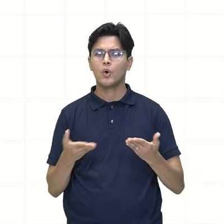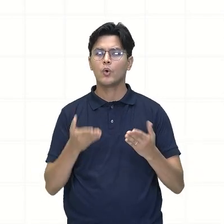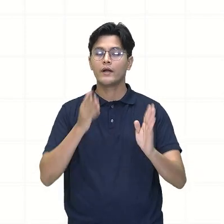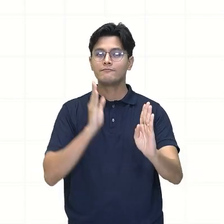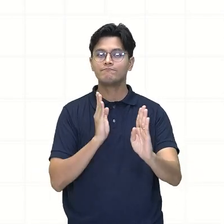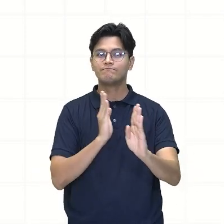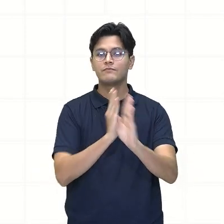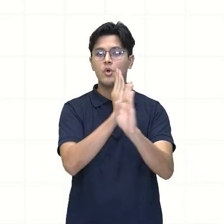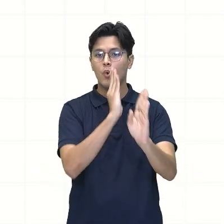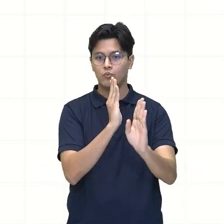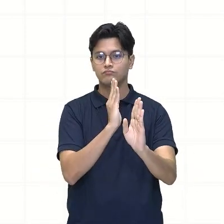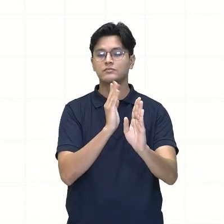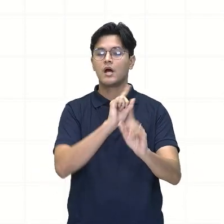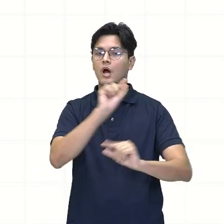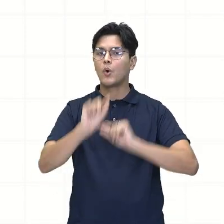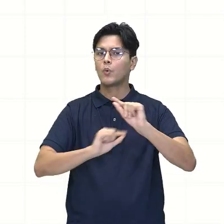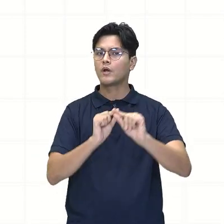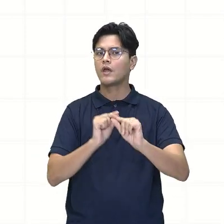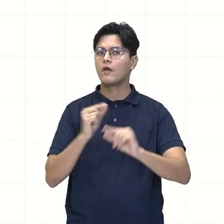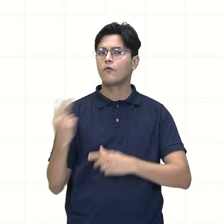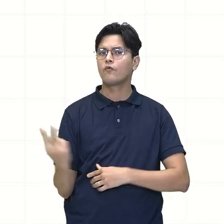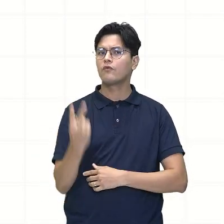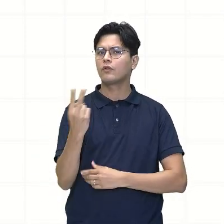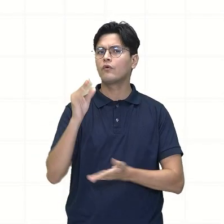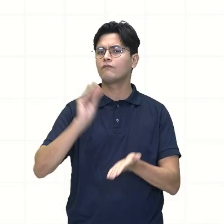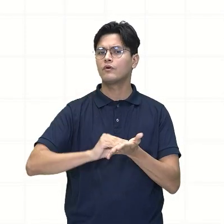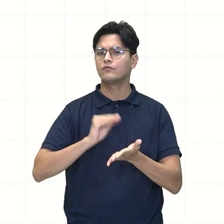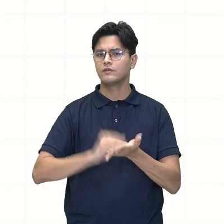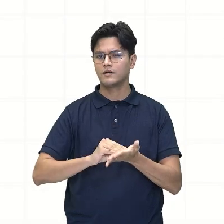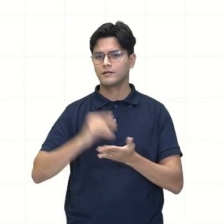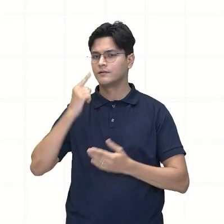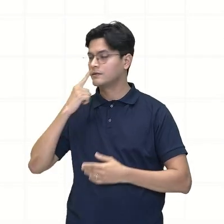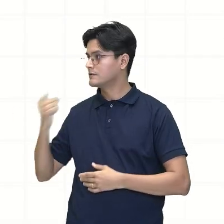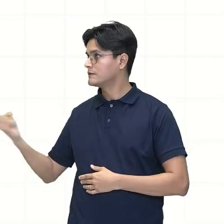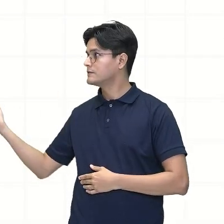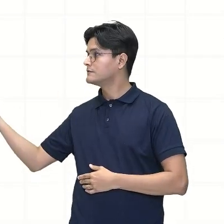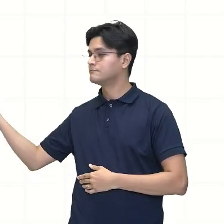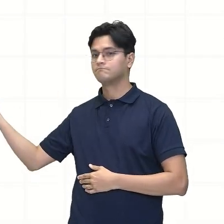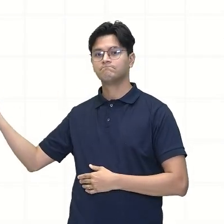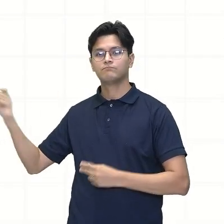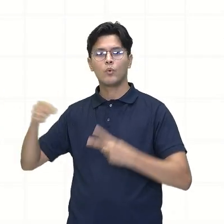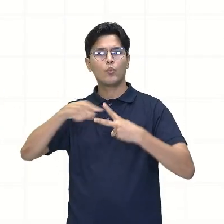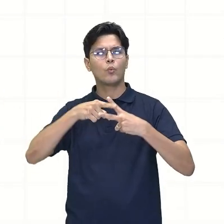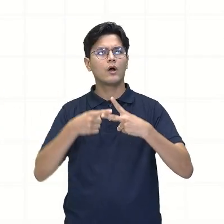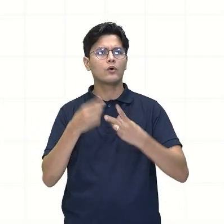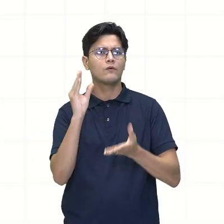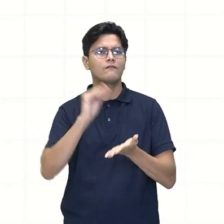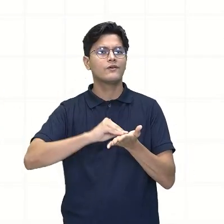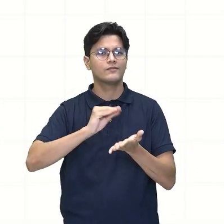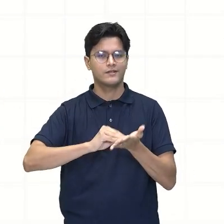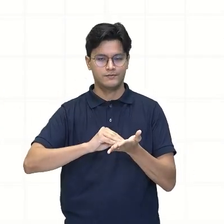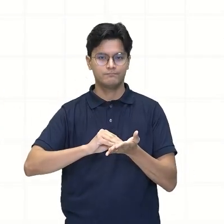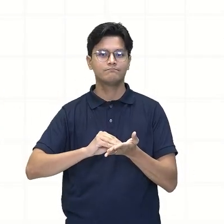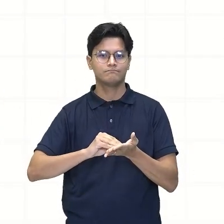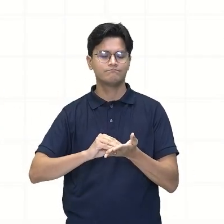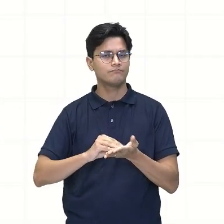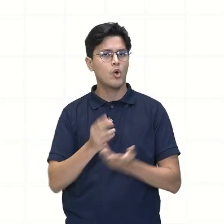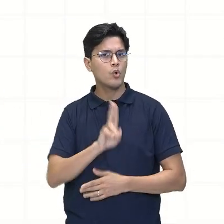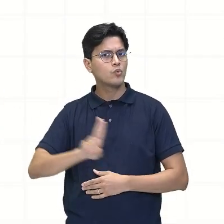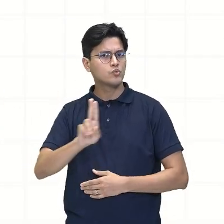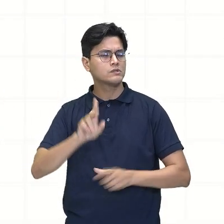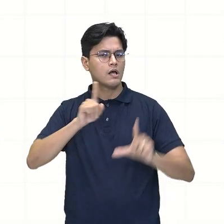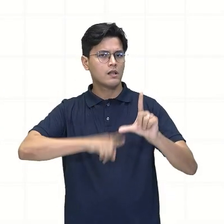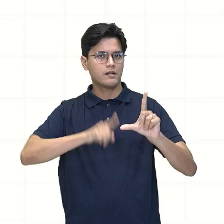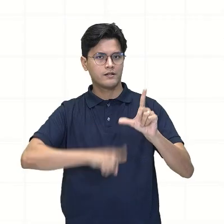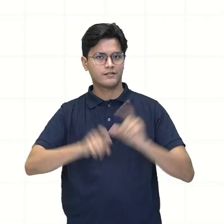valor do ângulo que está faltando. Olha só, está faltando o ângulo aqui. Vamos chamar ele de x, podemos chamar ele de qualquer